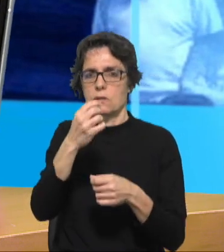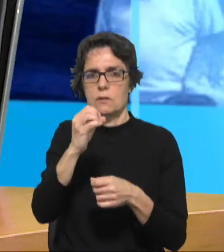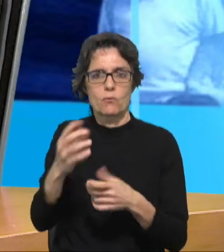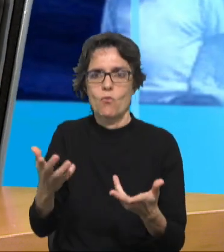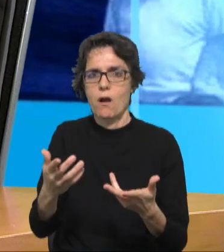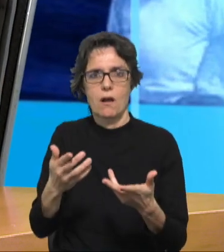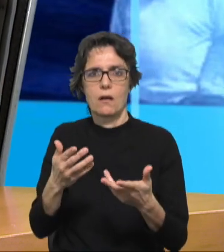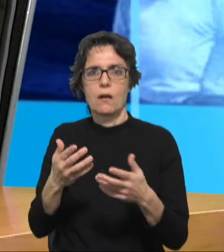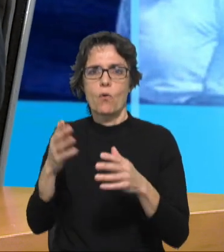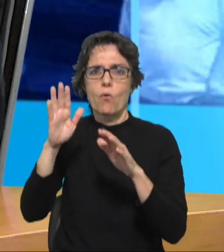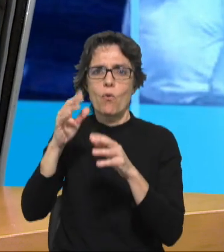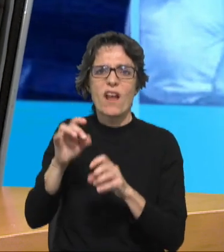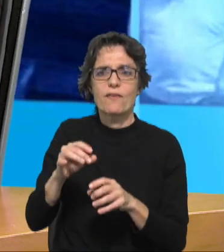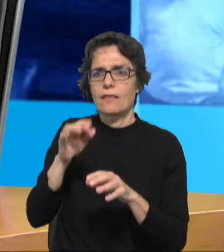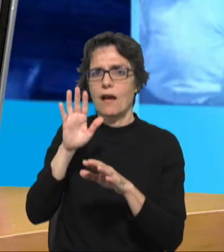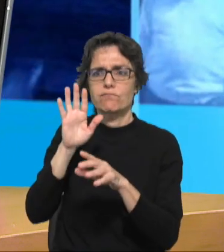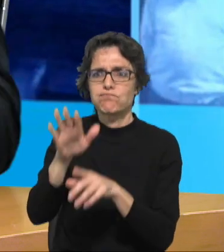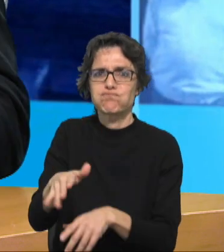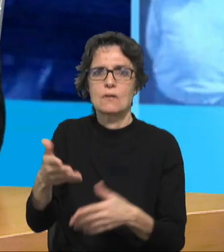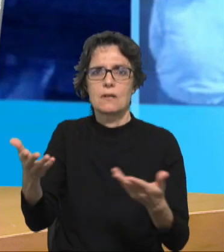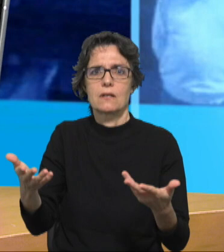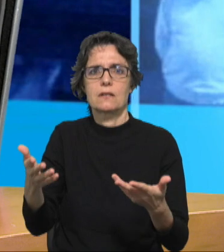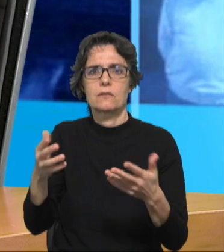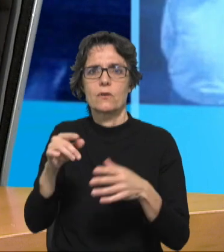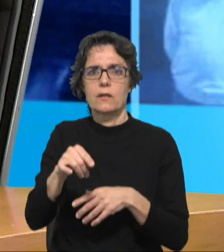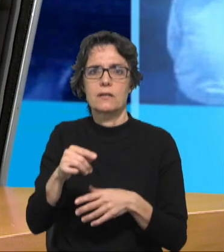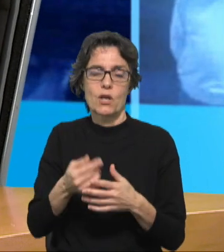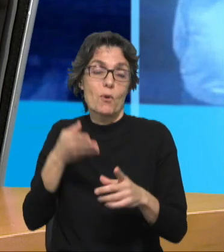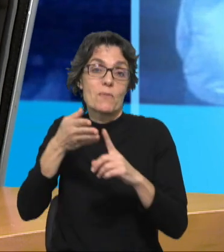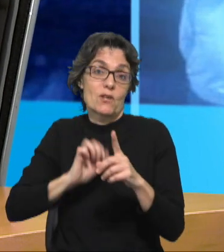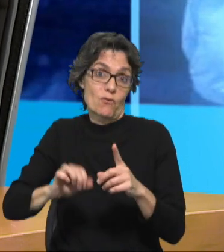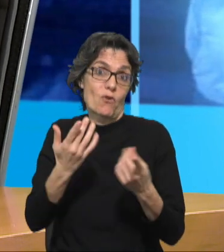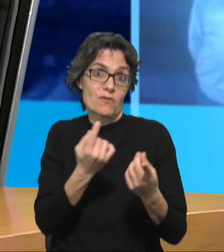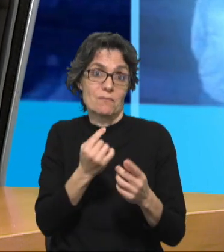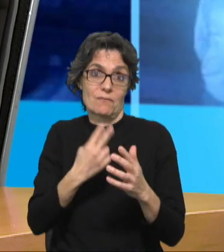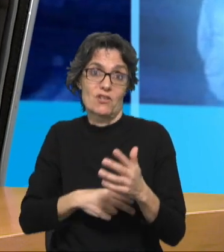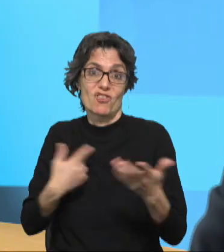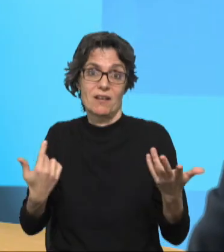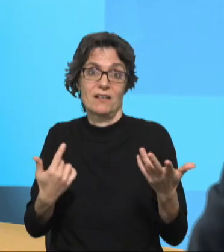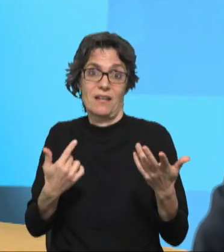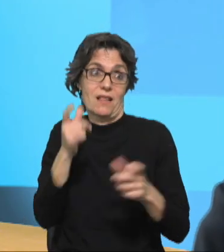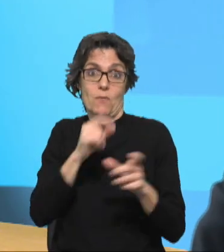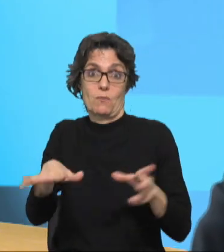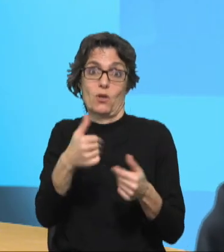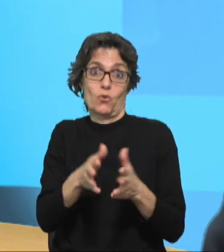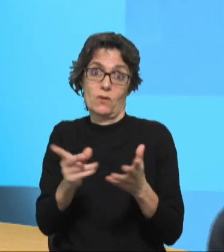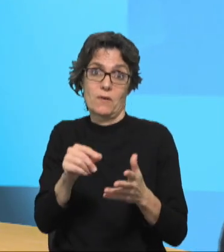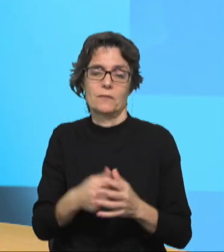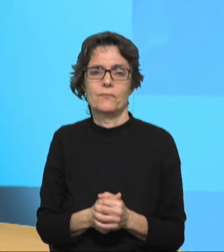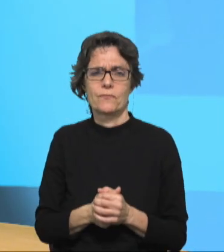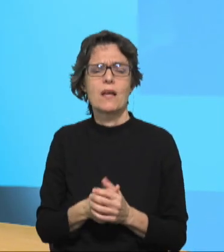pouco, não só uma missão cristã, mas até da humanidade, não é? Mas há aqueles que depois ficam um bocadinho incomodados ou